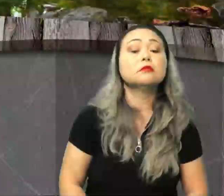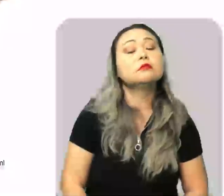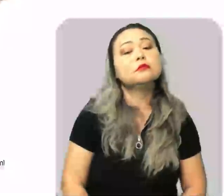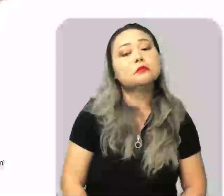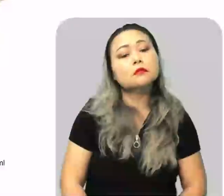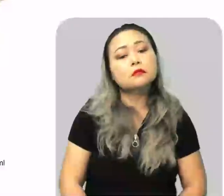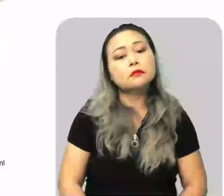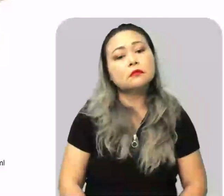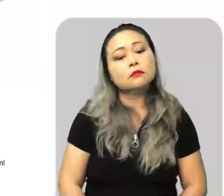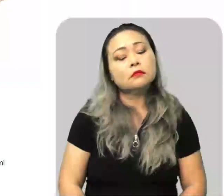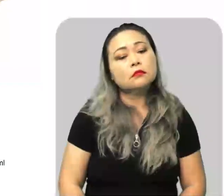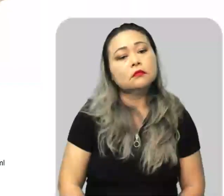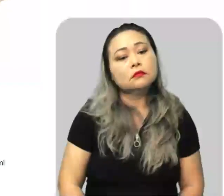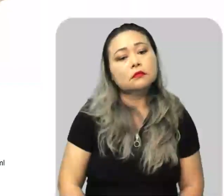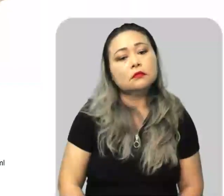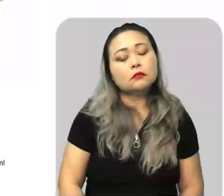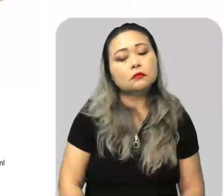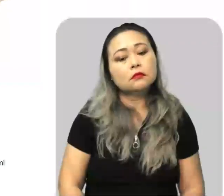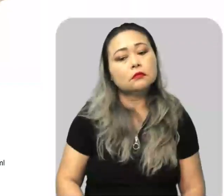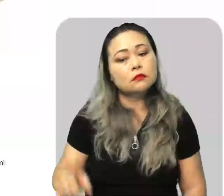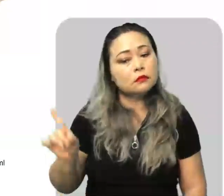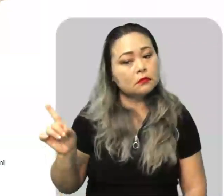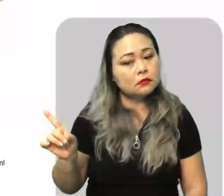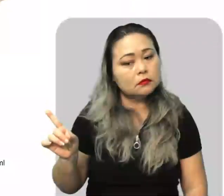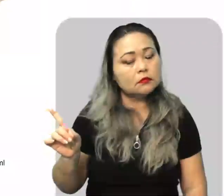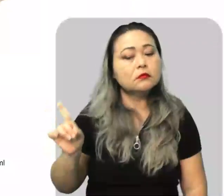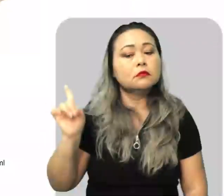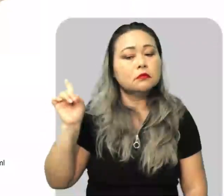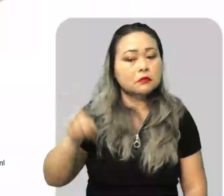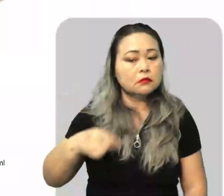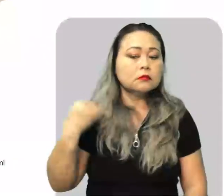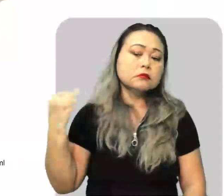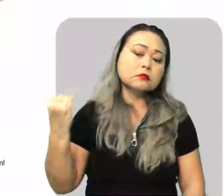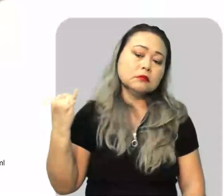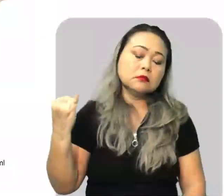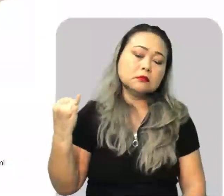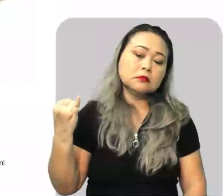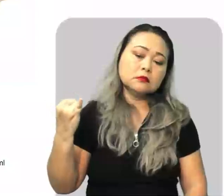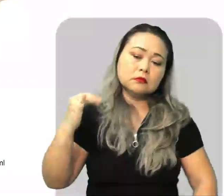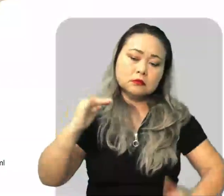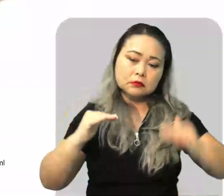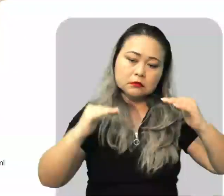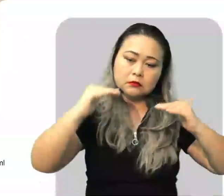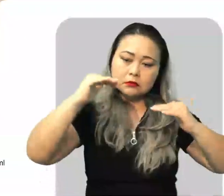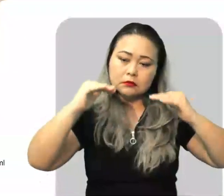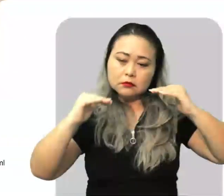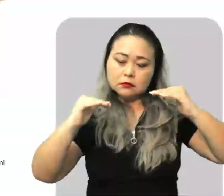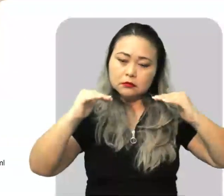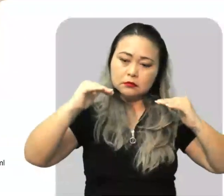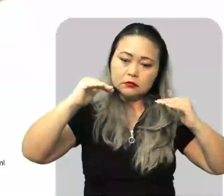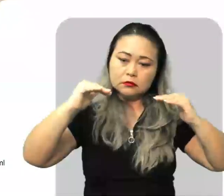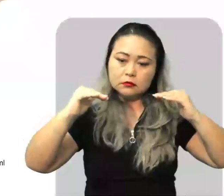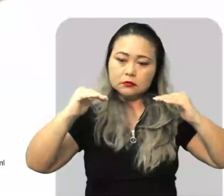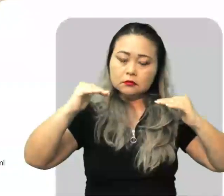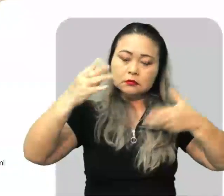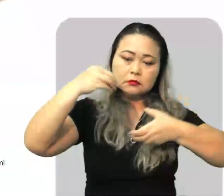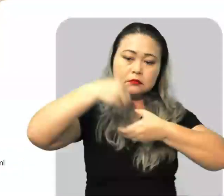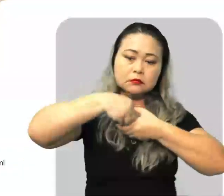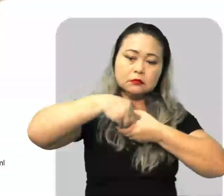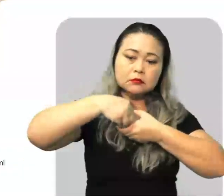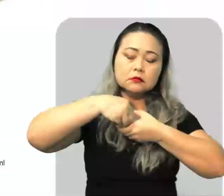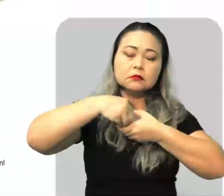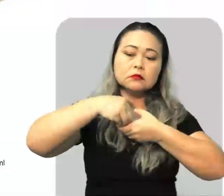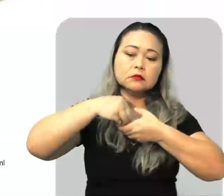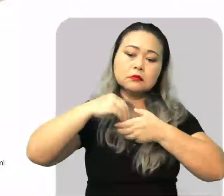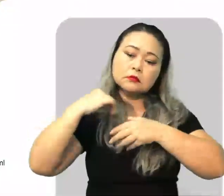aí, você vai ter aí as aranhas, elas são muito importantes para o equilíbrio, né? Elas têm a